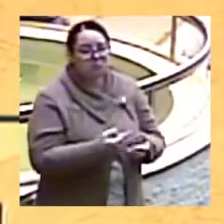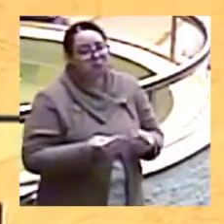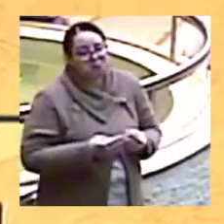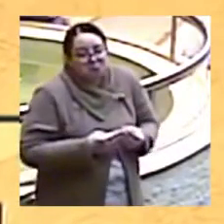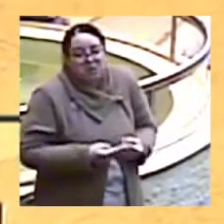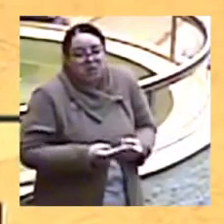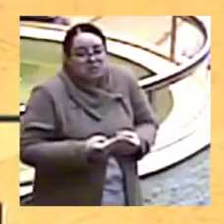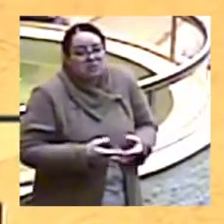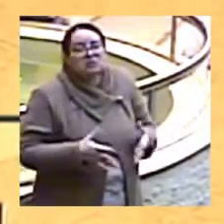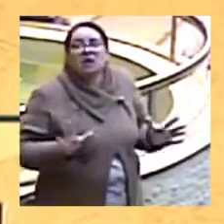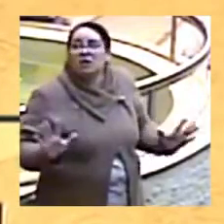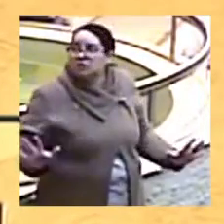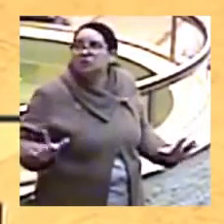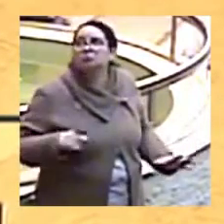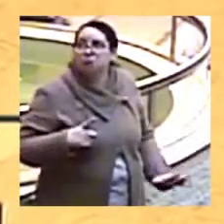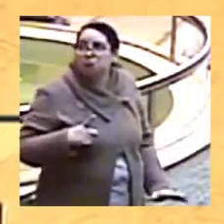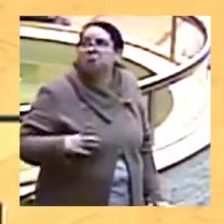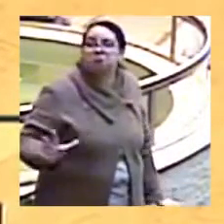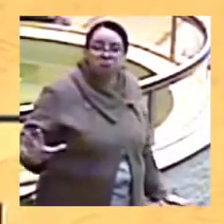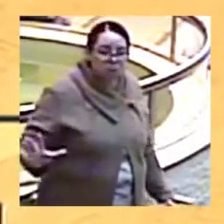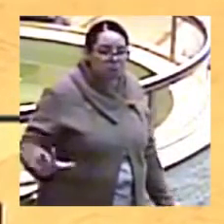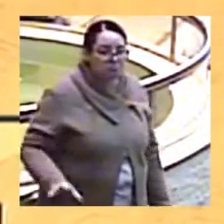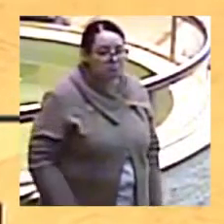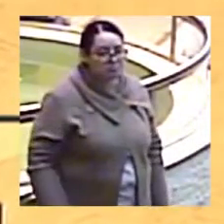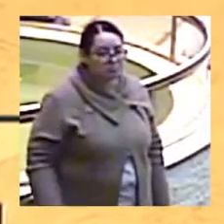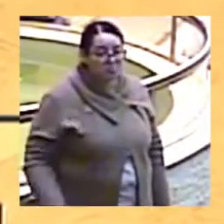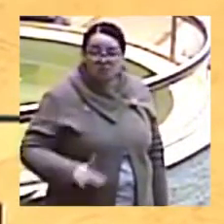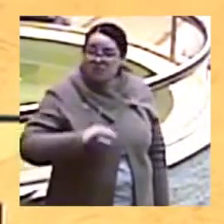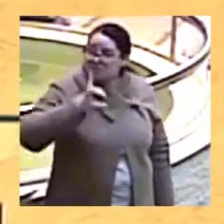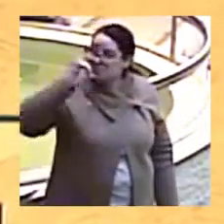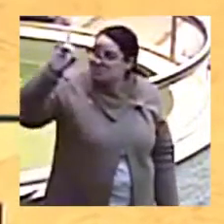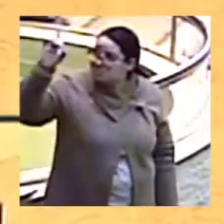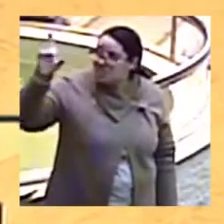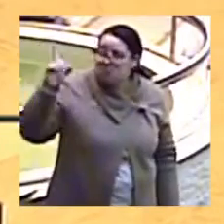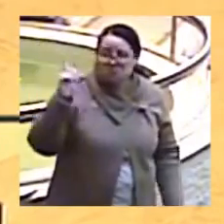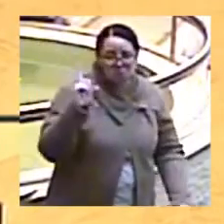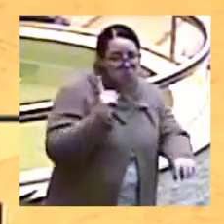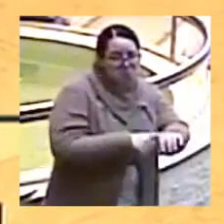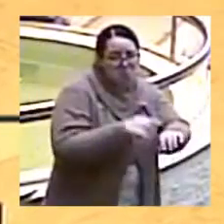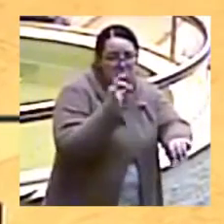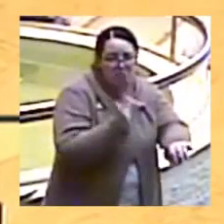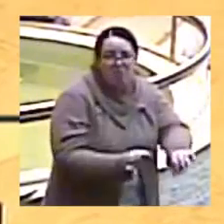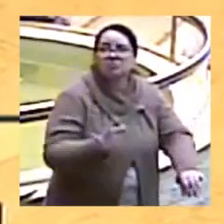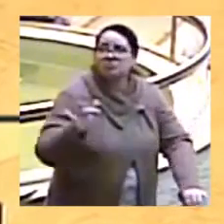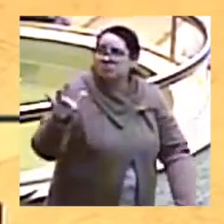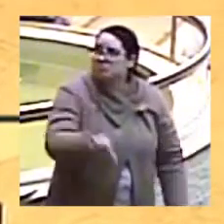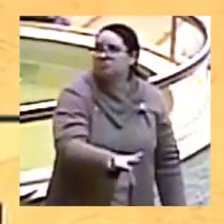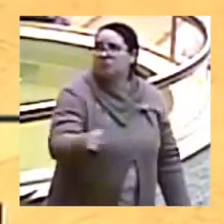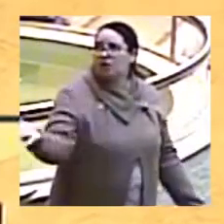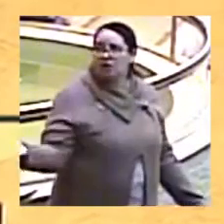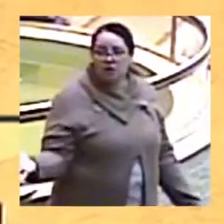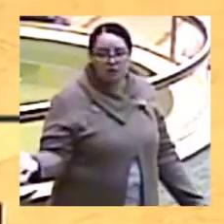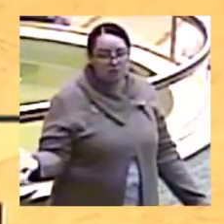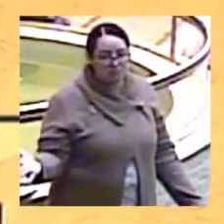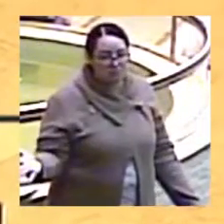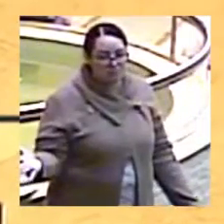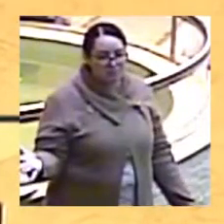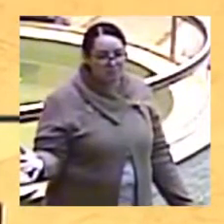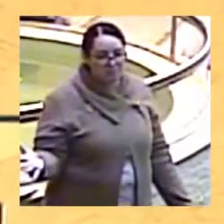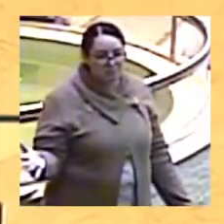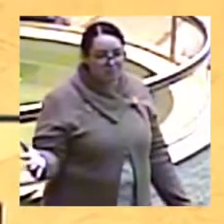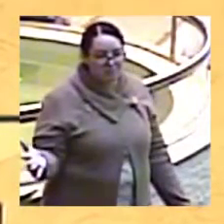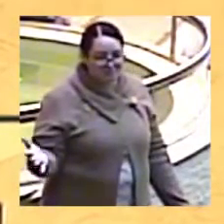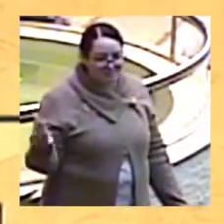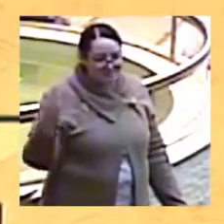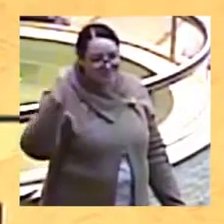Completamente, no Senhor. Porque, ele tem, a plena convicção, na sua alma, que Deus, está, contemplando, sua vida,